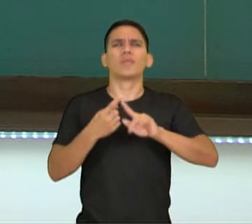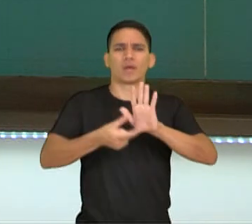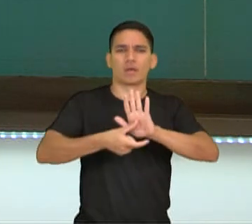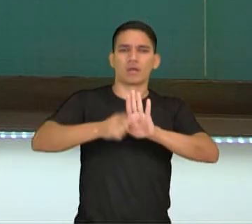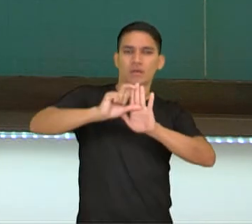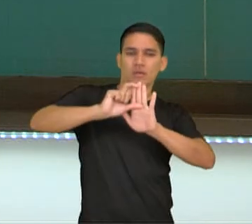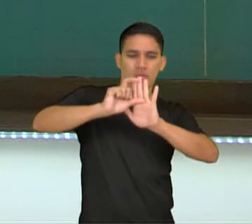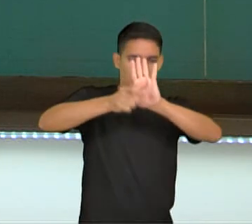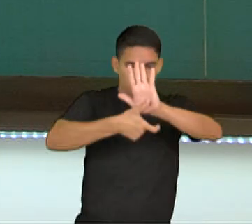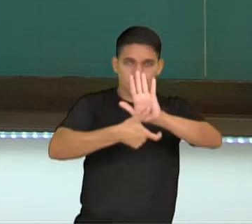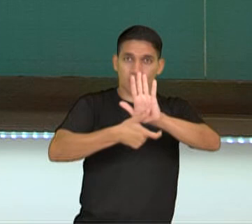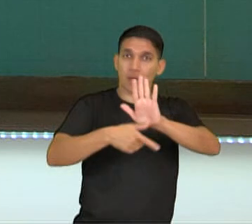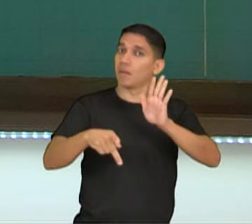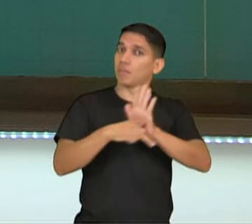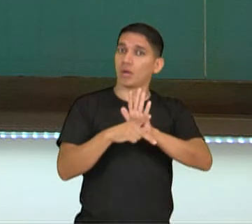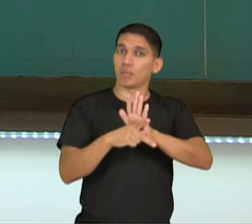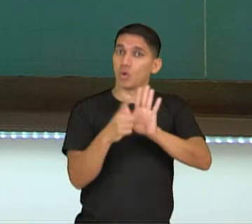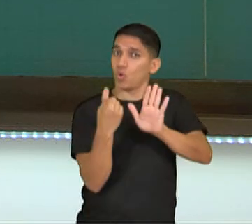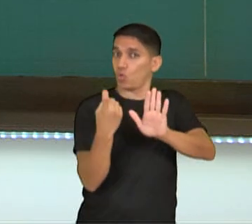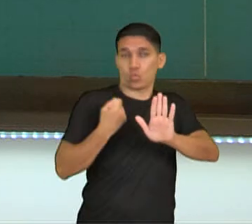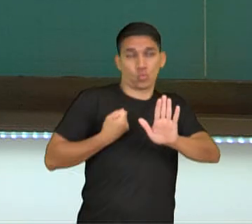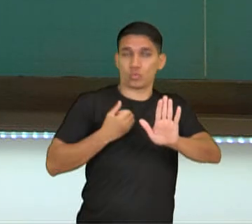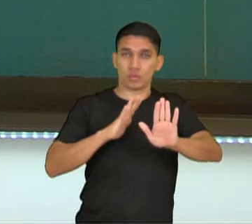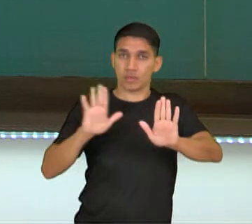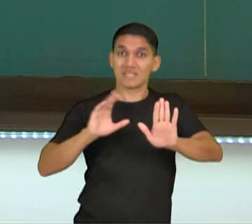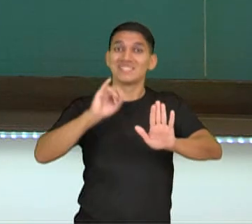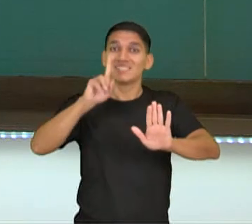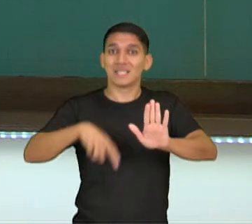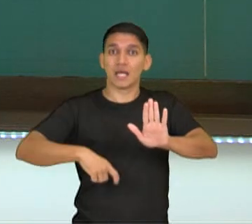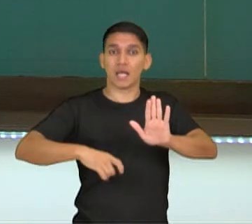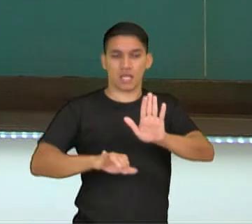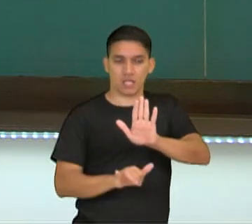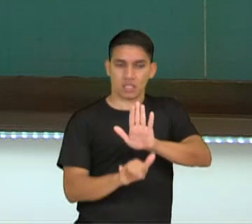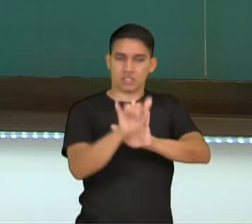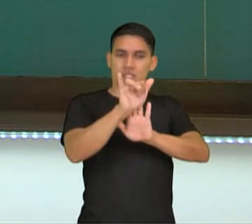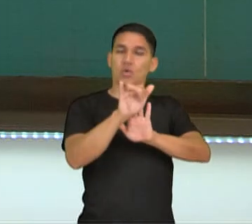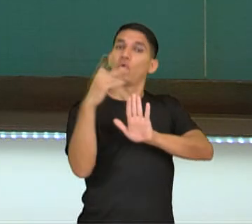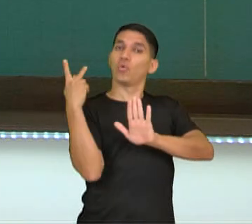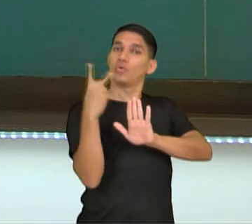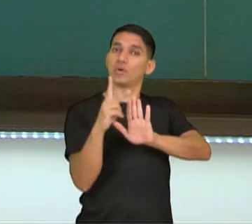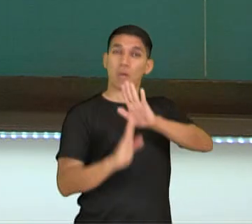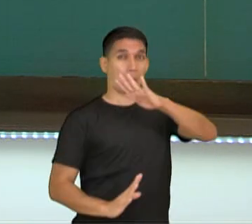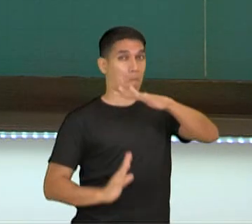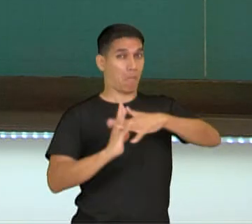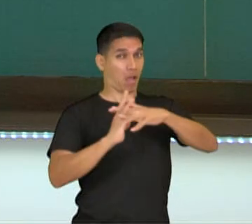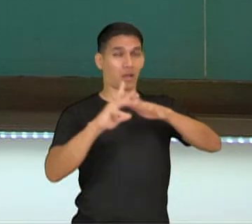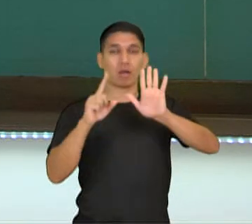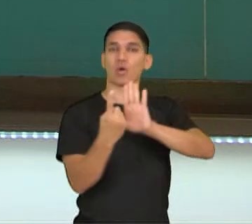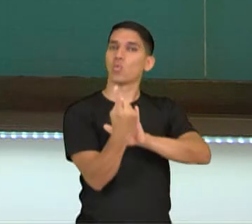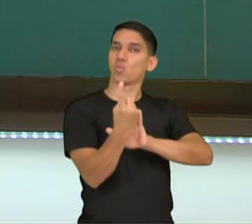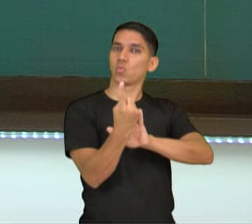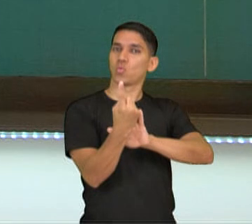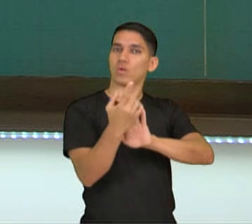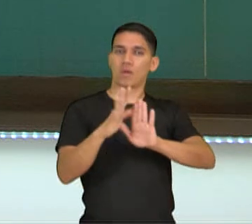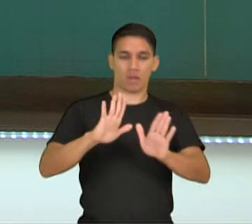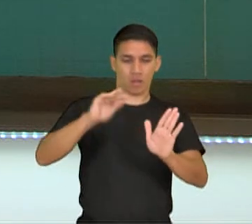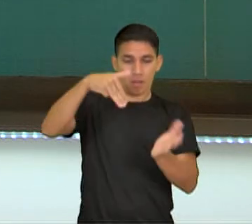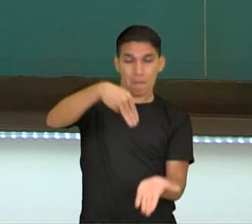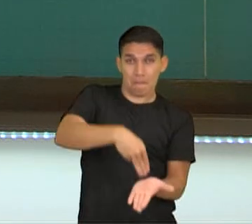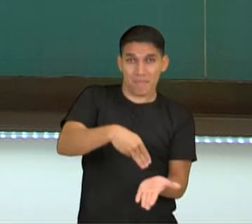circunferência trigonométrica é unitário. Se ele está sobre o eixo Y, o valor máximo é 1, o valor mínimo